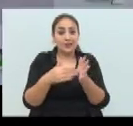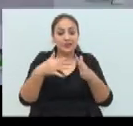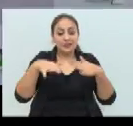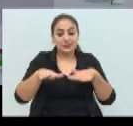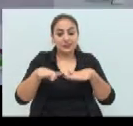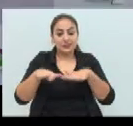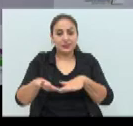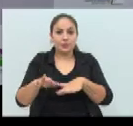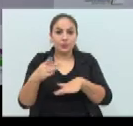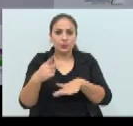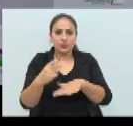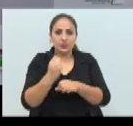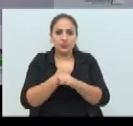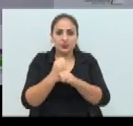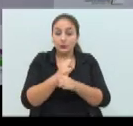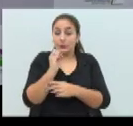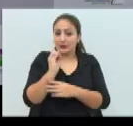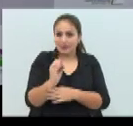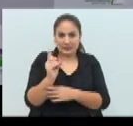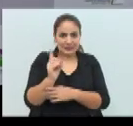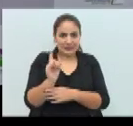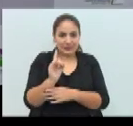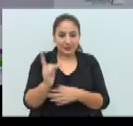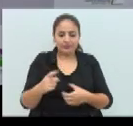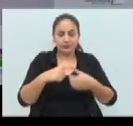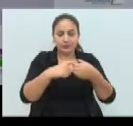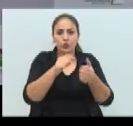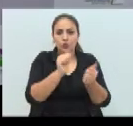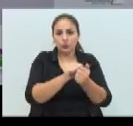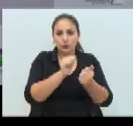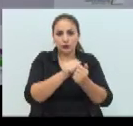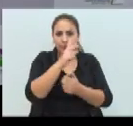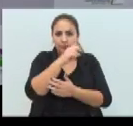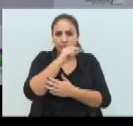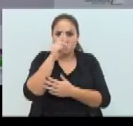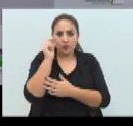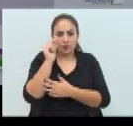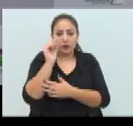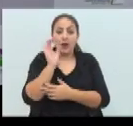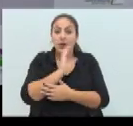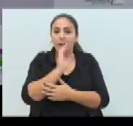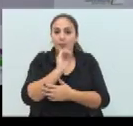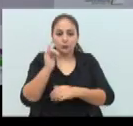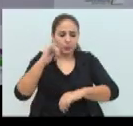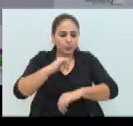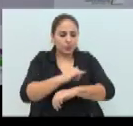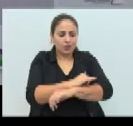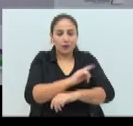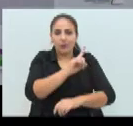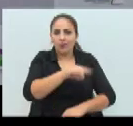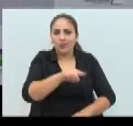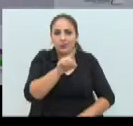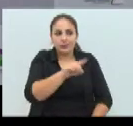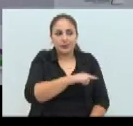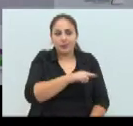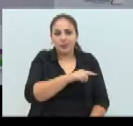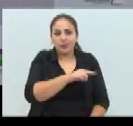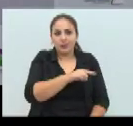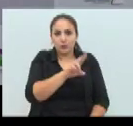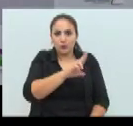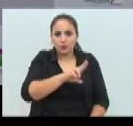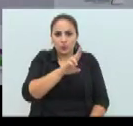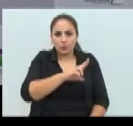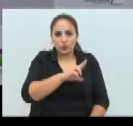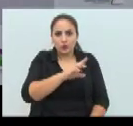setembro desse ano. No momento que não fosse renovada a concessão com a Prefeitura, automaticamente o aeródromo deixaria de existir no padrão de